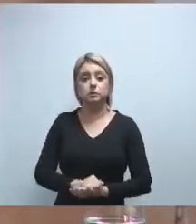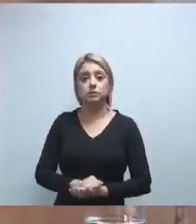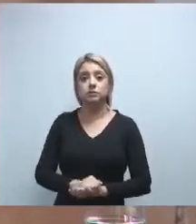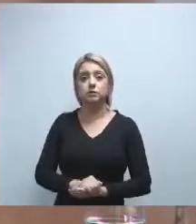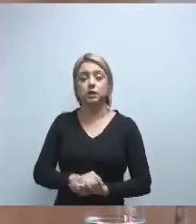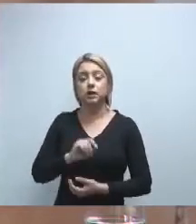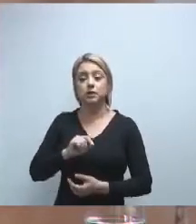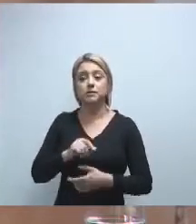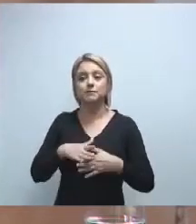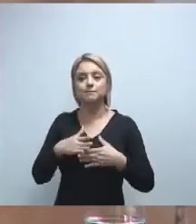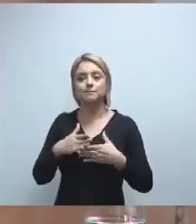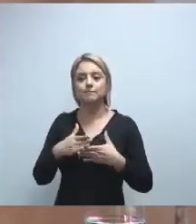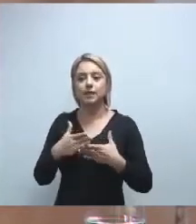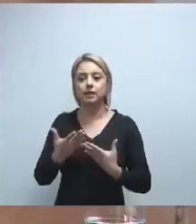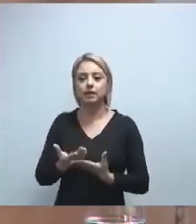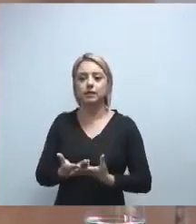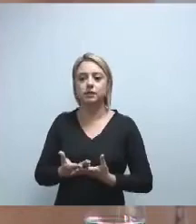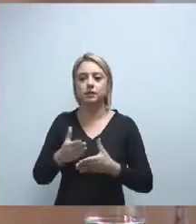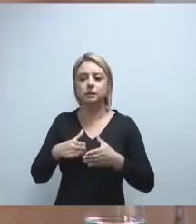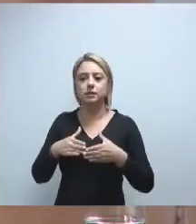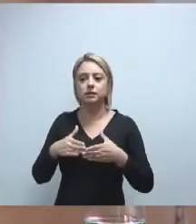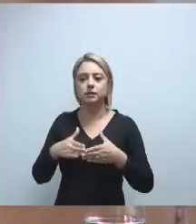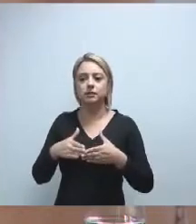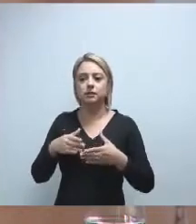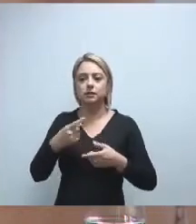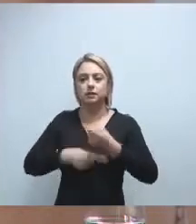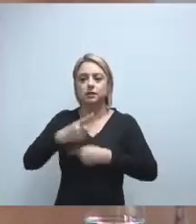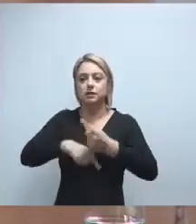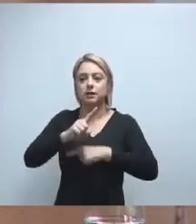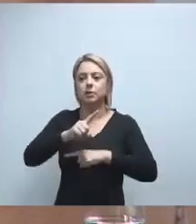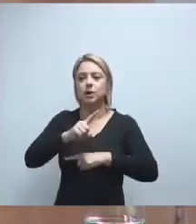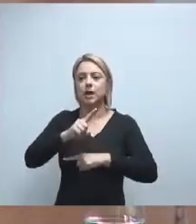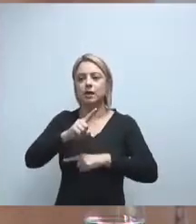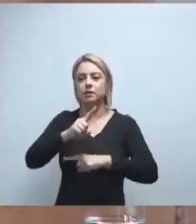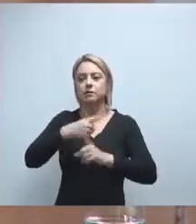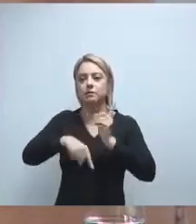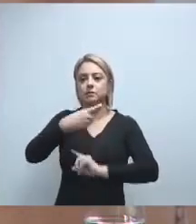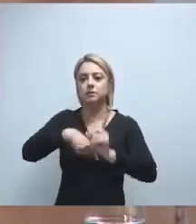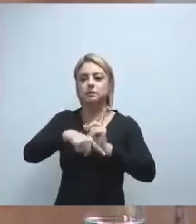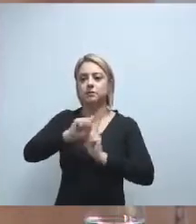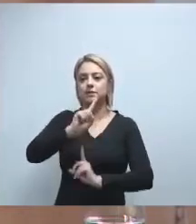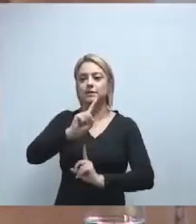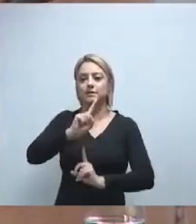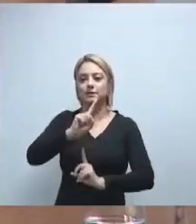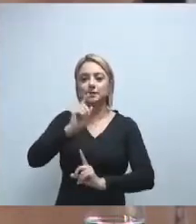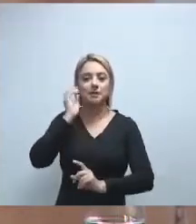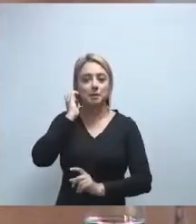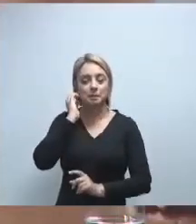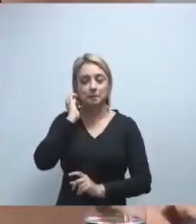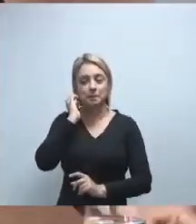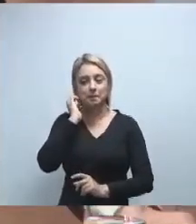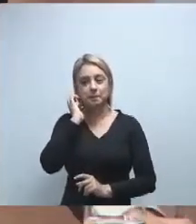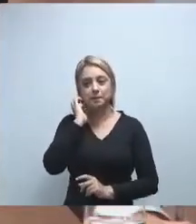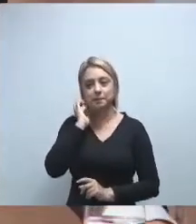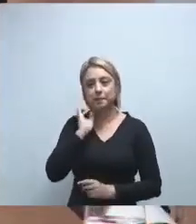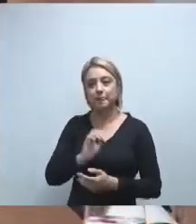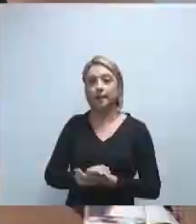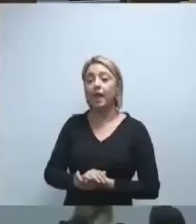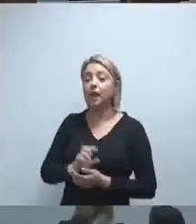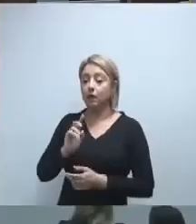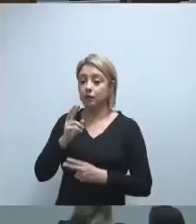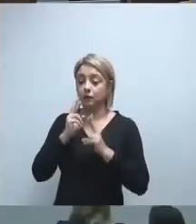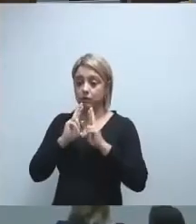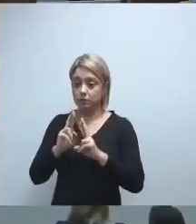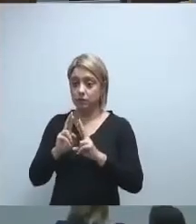cct no seu papel constitucional é isso que eu penso bom eu vou responder